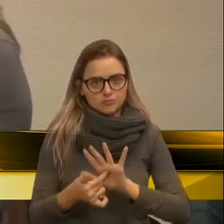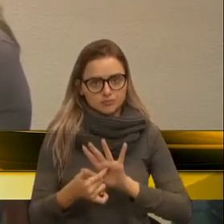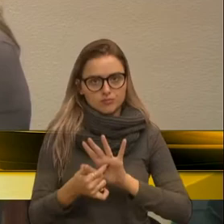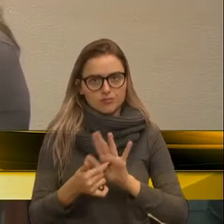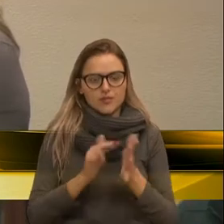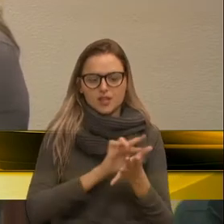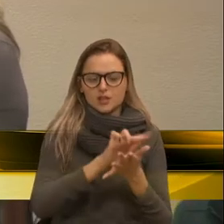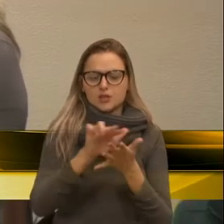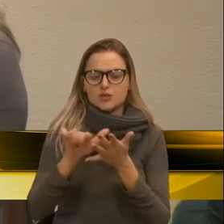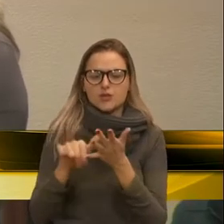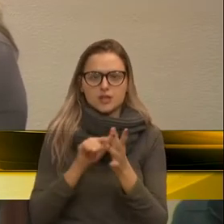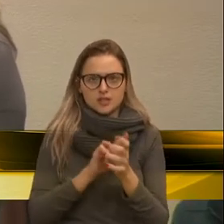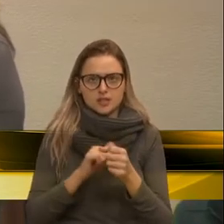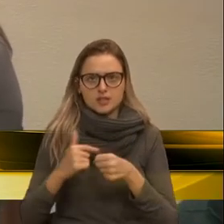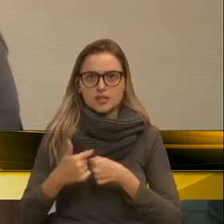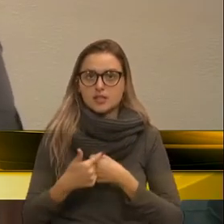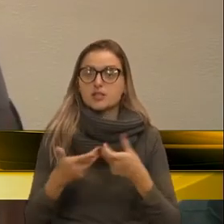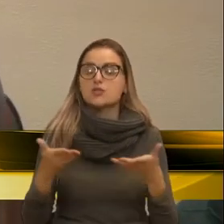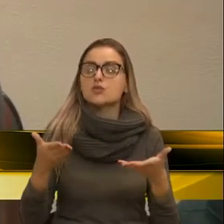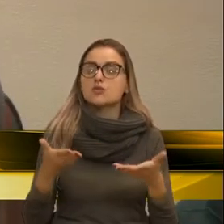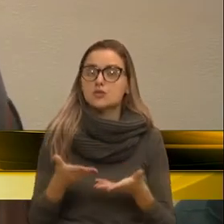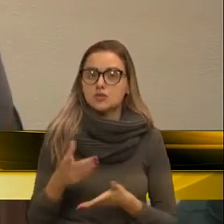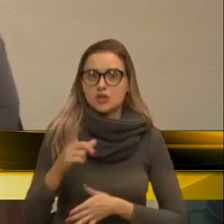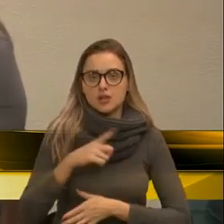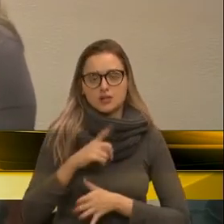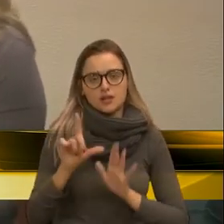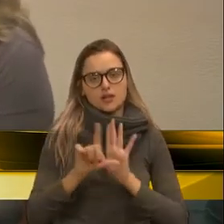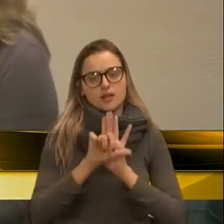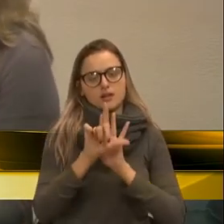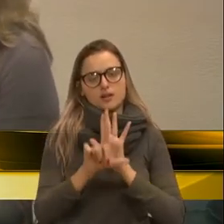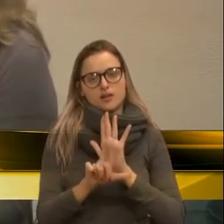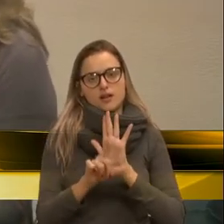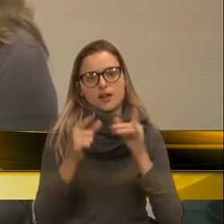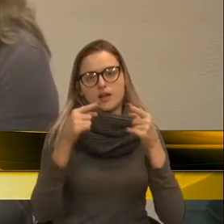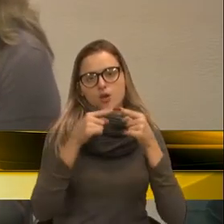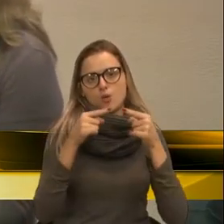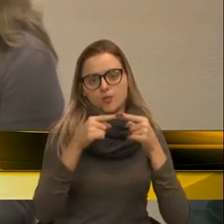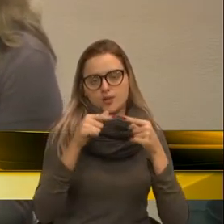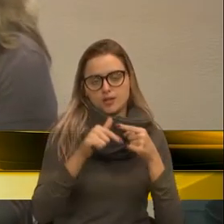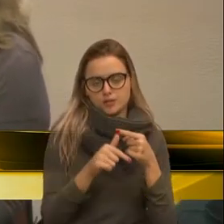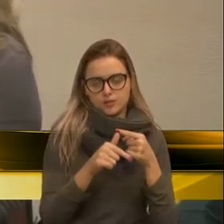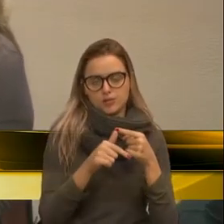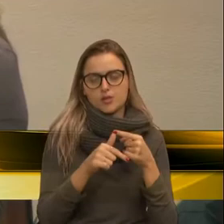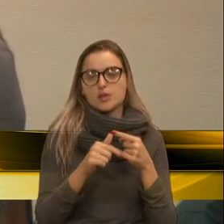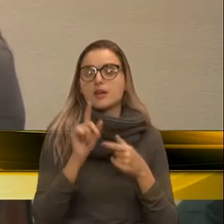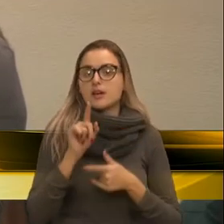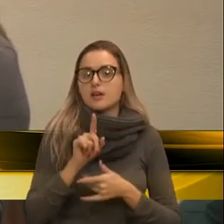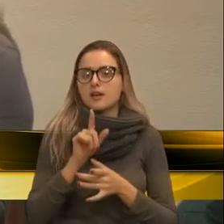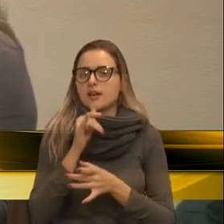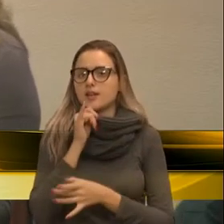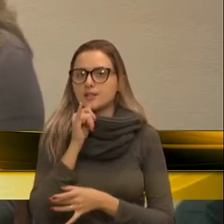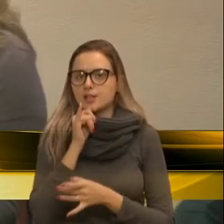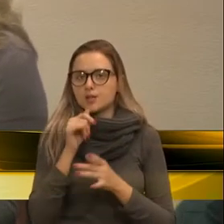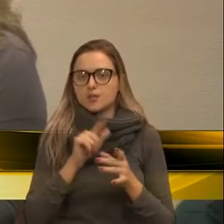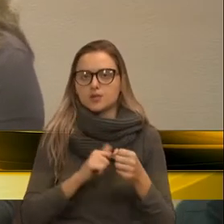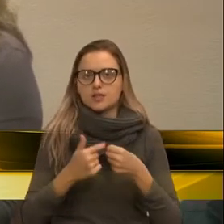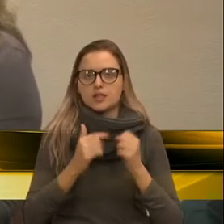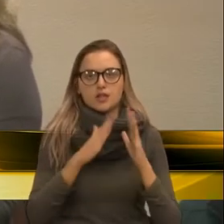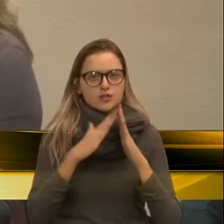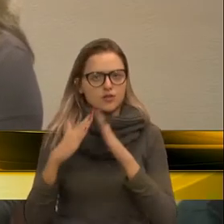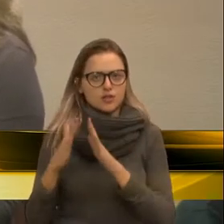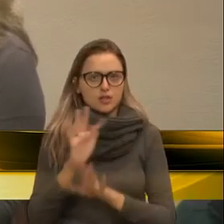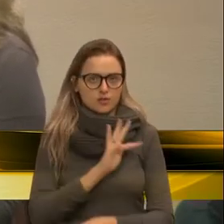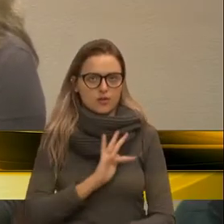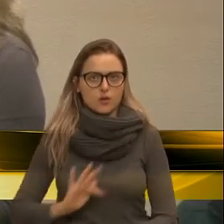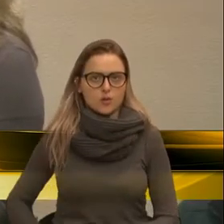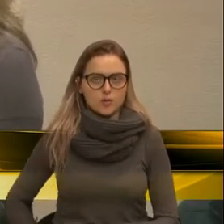diversos municípios já possuem legislação nesse sentido. Exemplo é a cidade vizinha de Farroupilha,